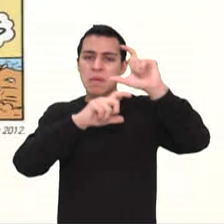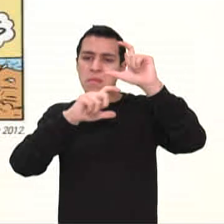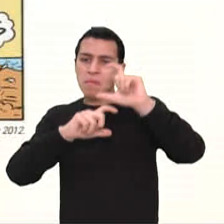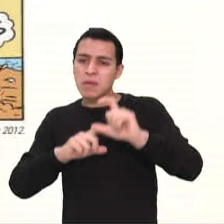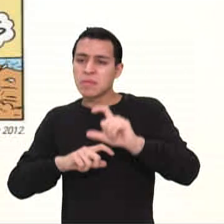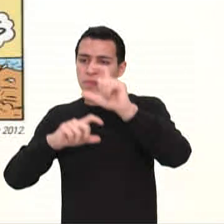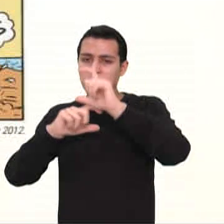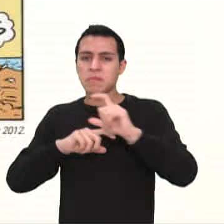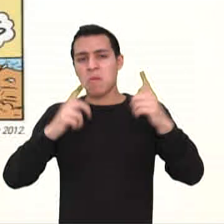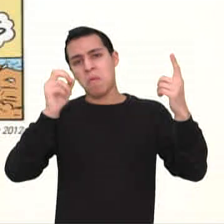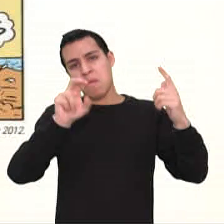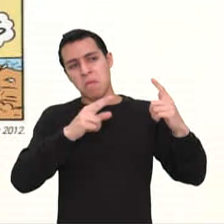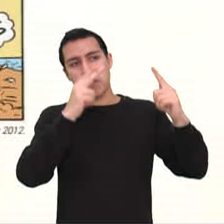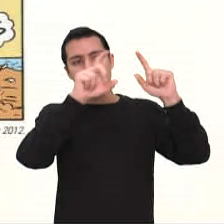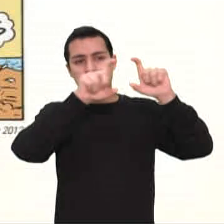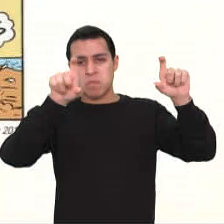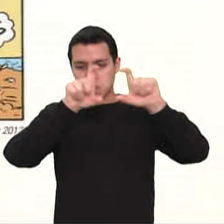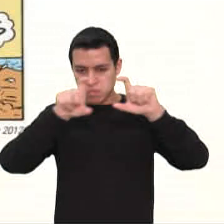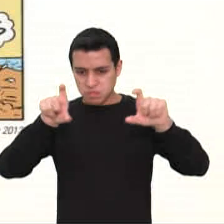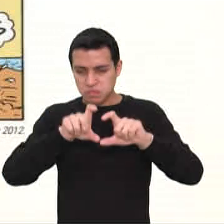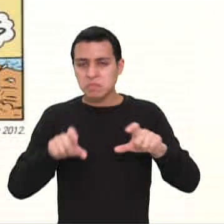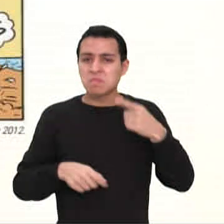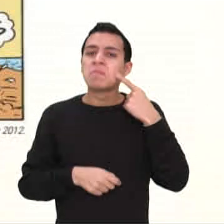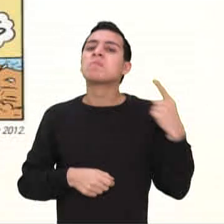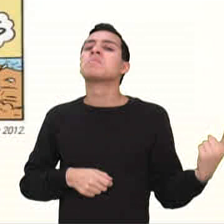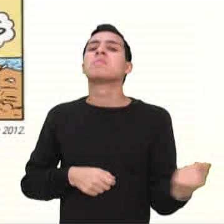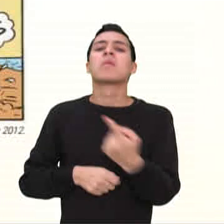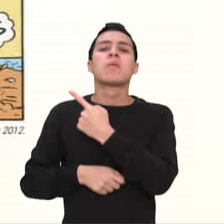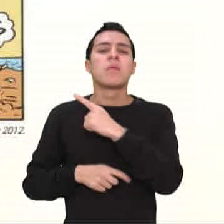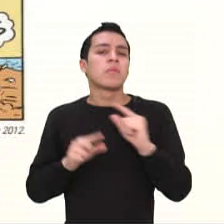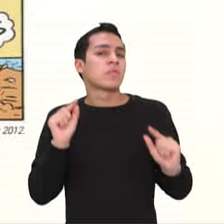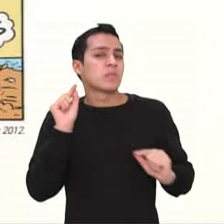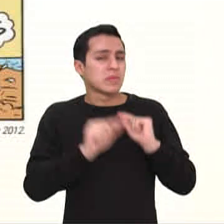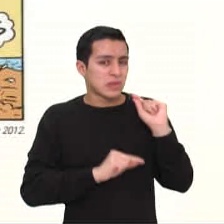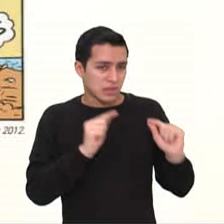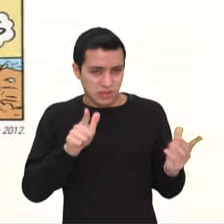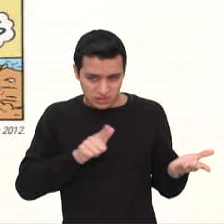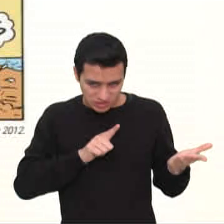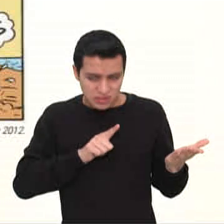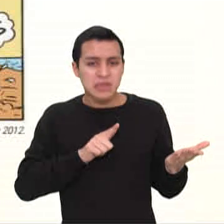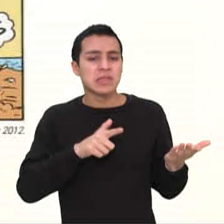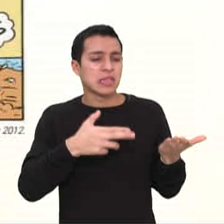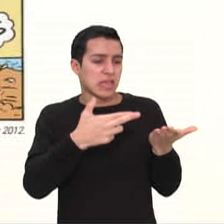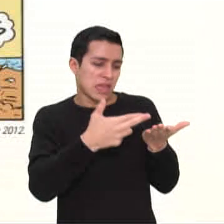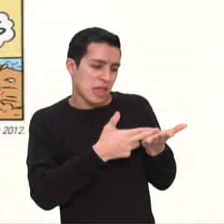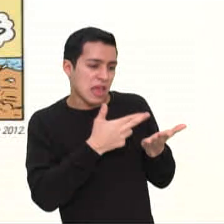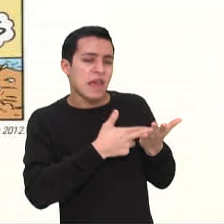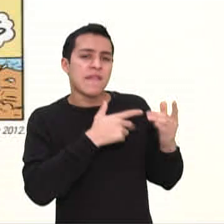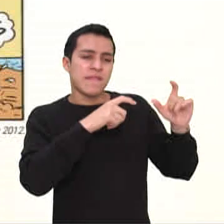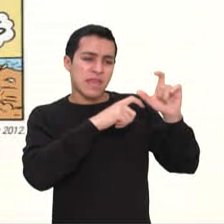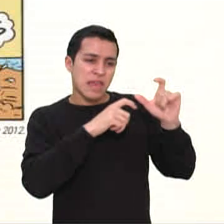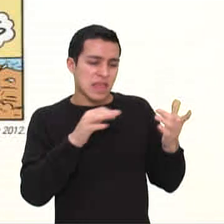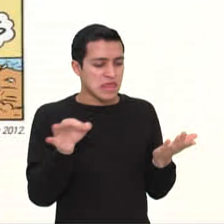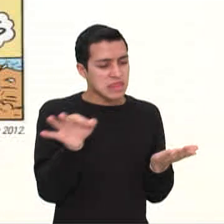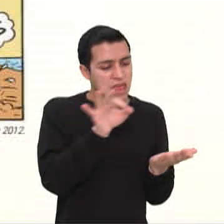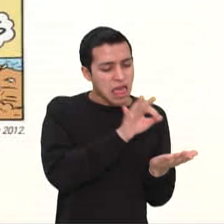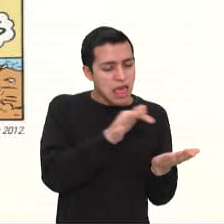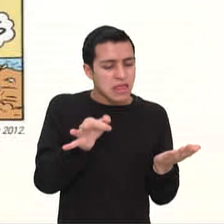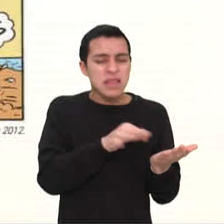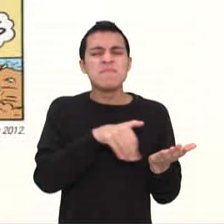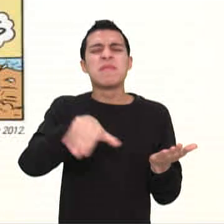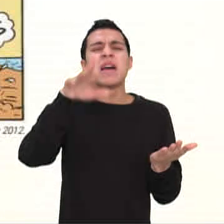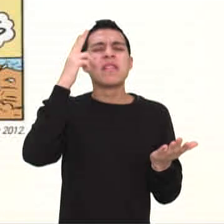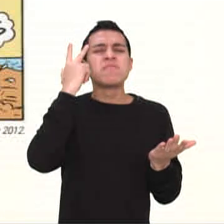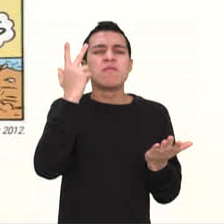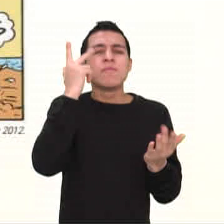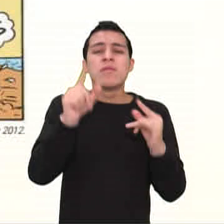a tirinha. No caso do quadrinho, nós temos as revistas em quadrinho, mas o que é mais comum? A